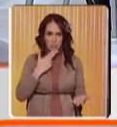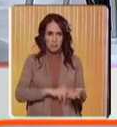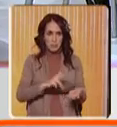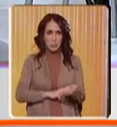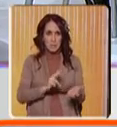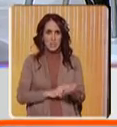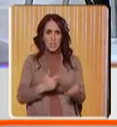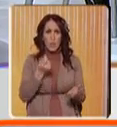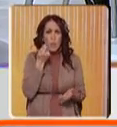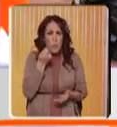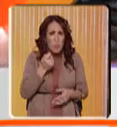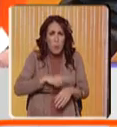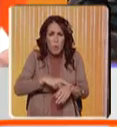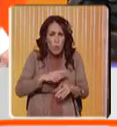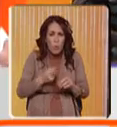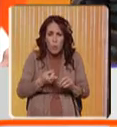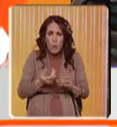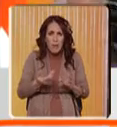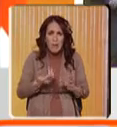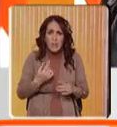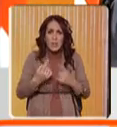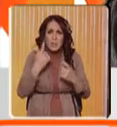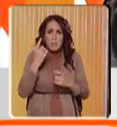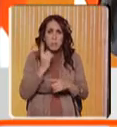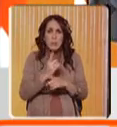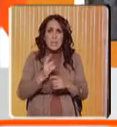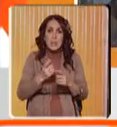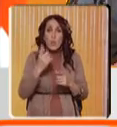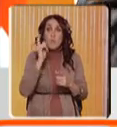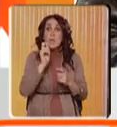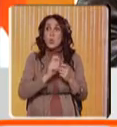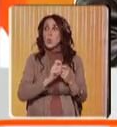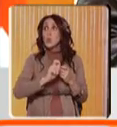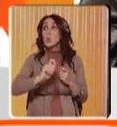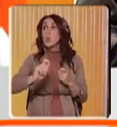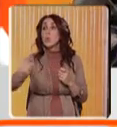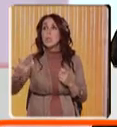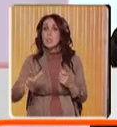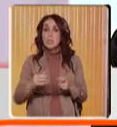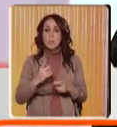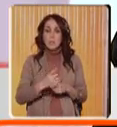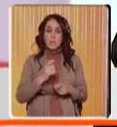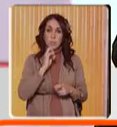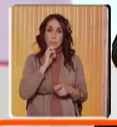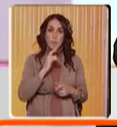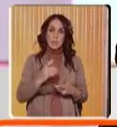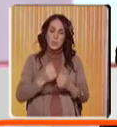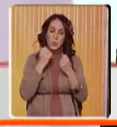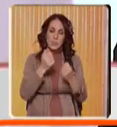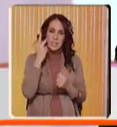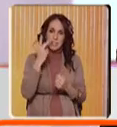sentimos isso. Aquilo é muito rápido. Então, eu às vezes penso, porque é que isto não dura minutos? Tem toda a razão. Éramos capazes de não